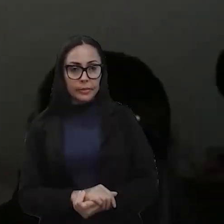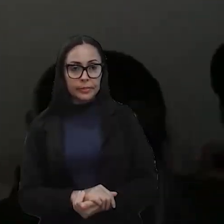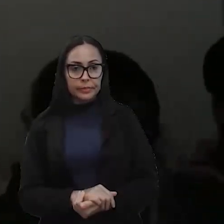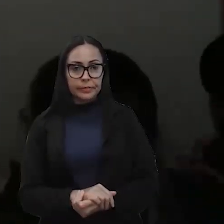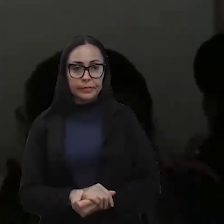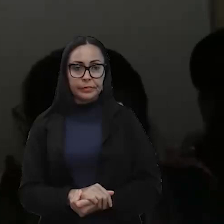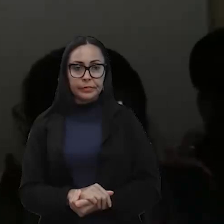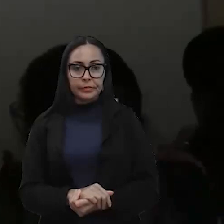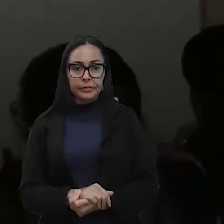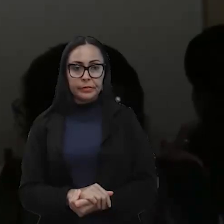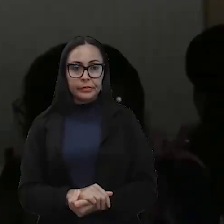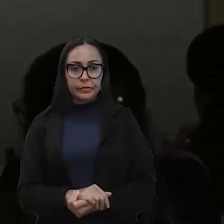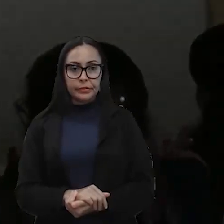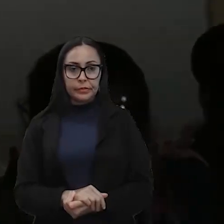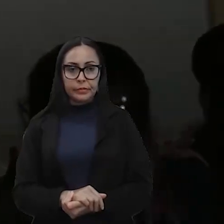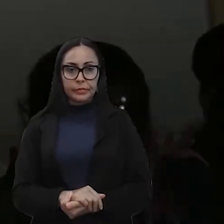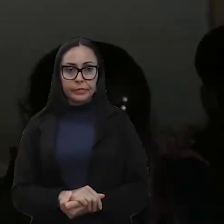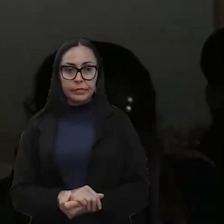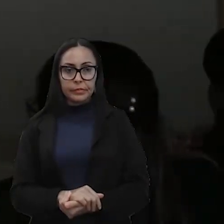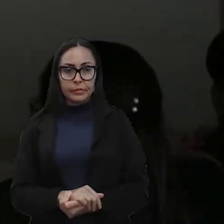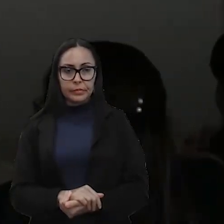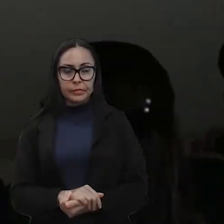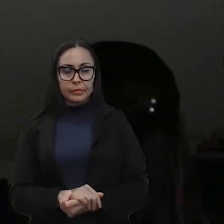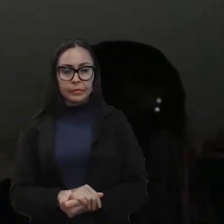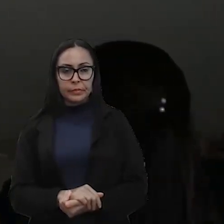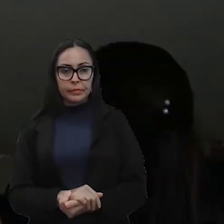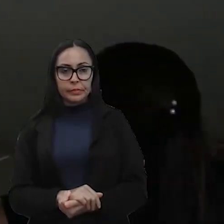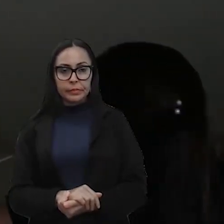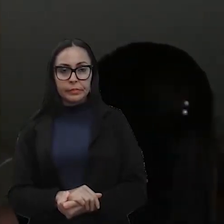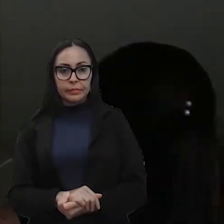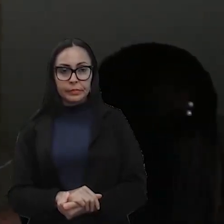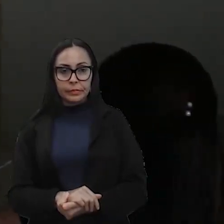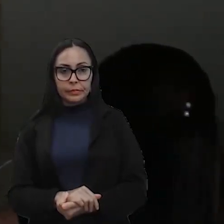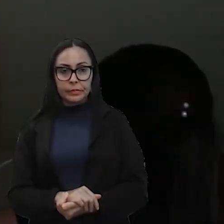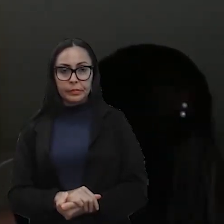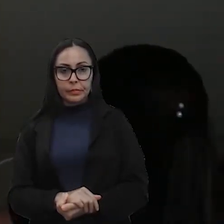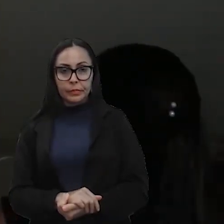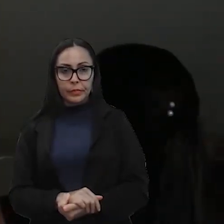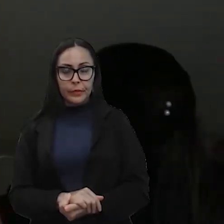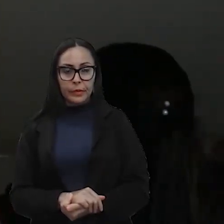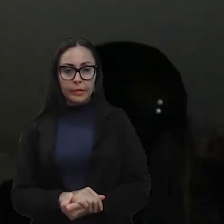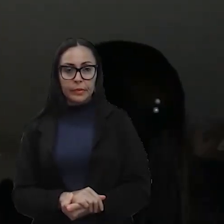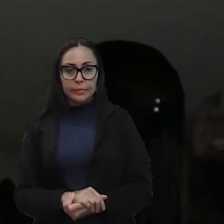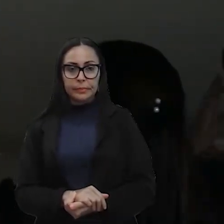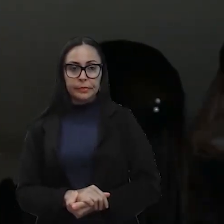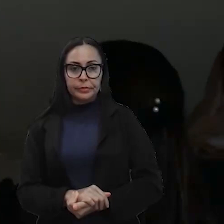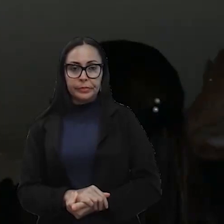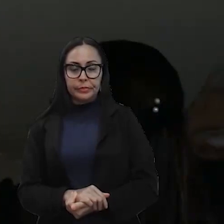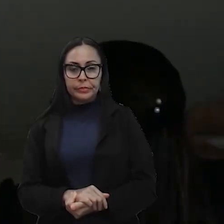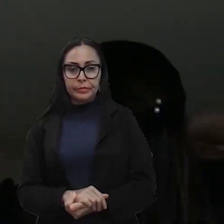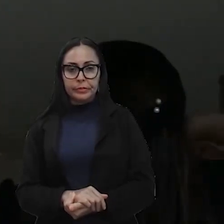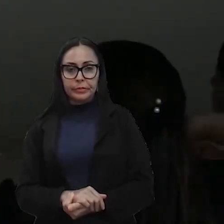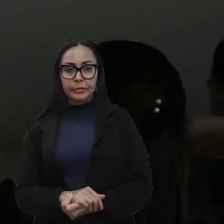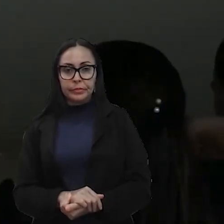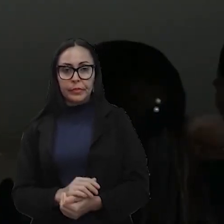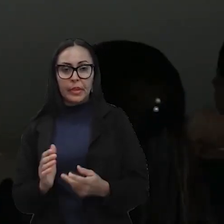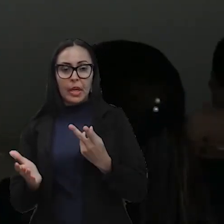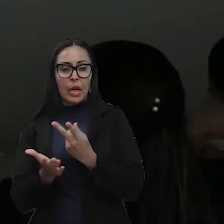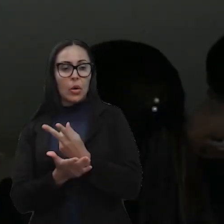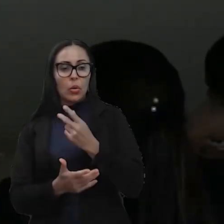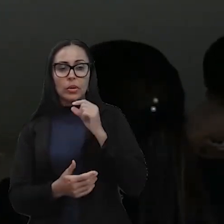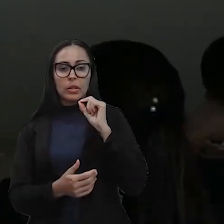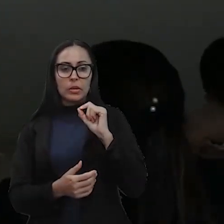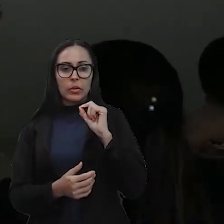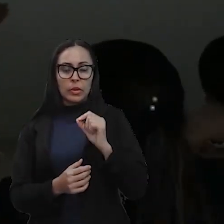Joia? Vamos lá, vão perguntando, tá, gente? Vou chegar agora. O que é que acontece? Antes, a gente